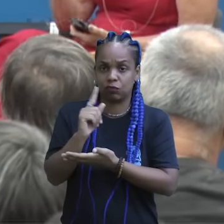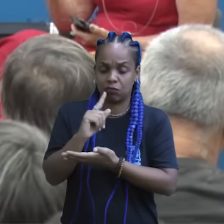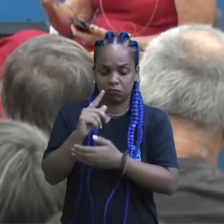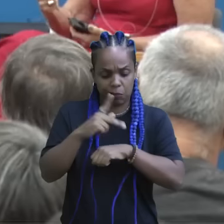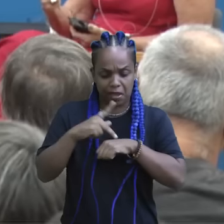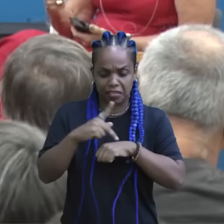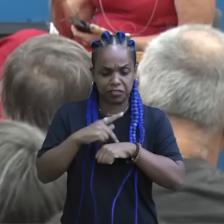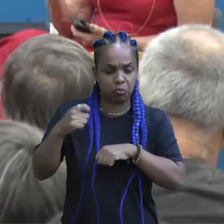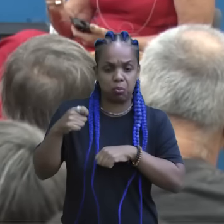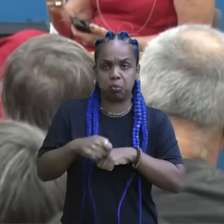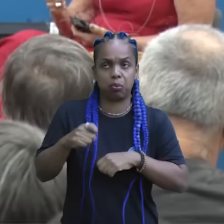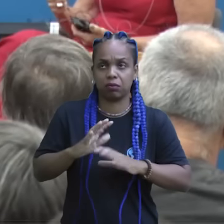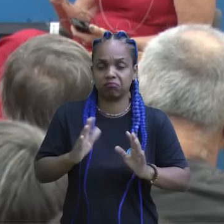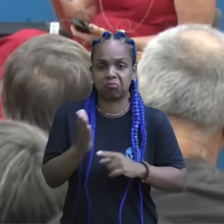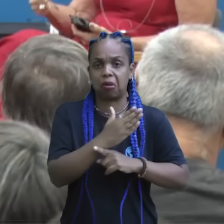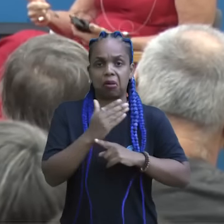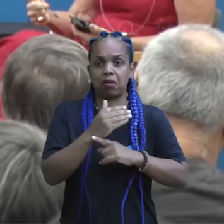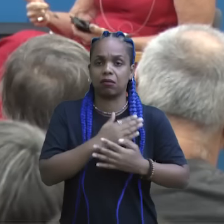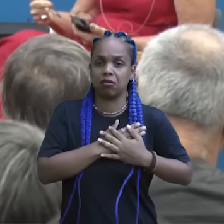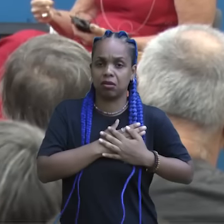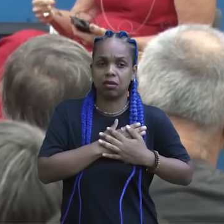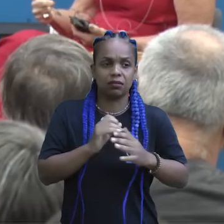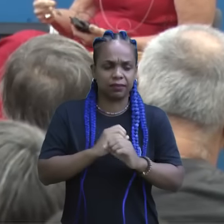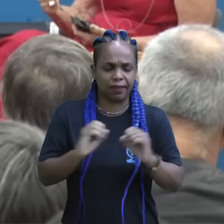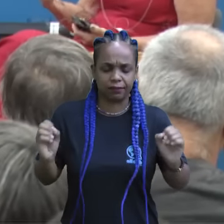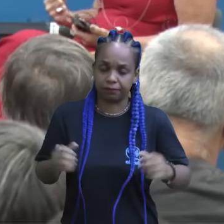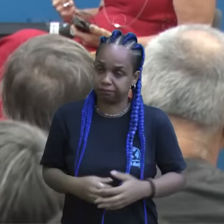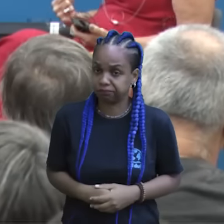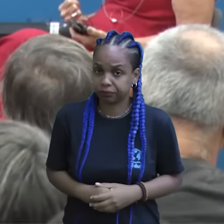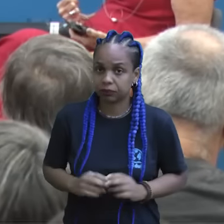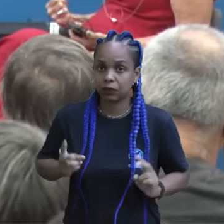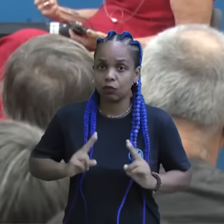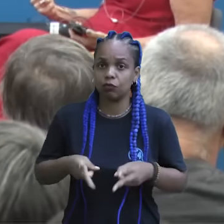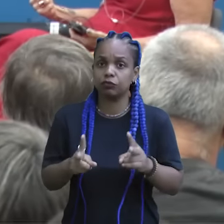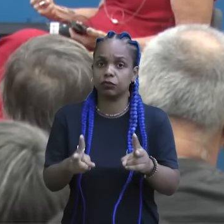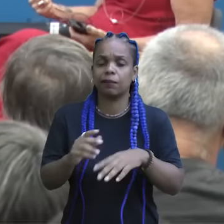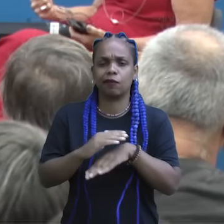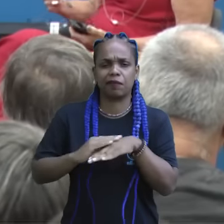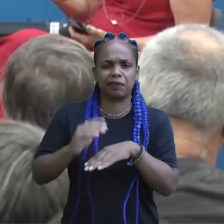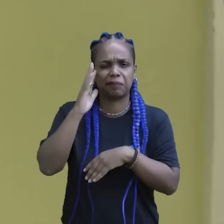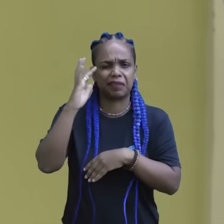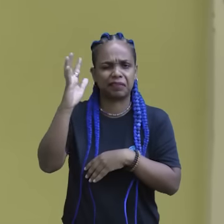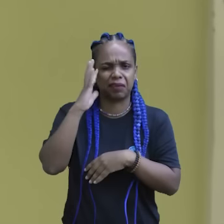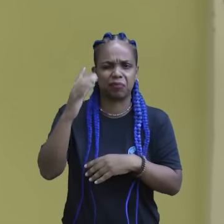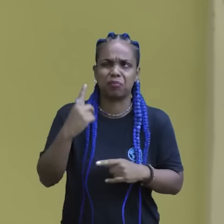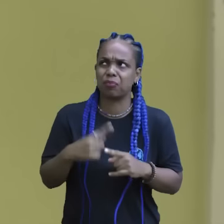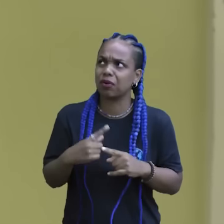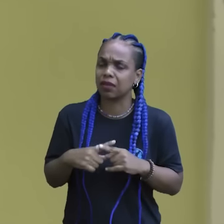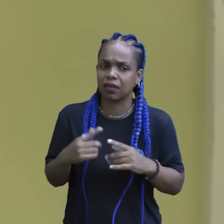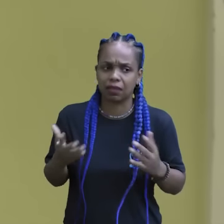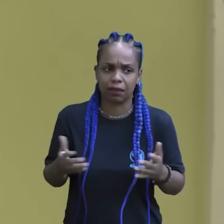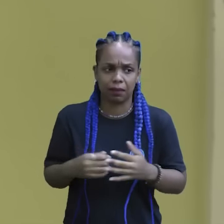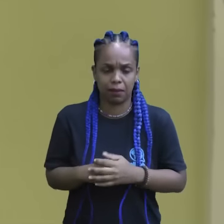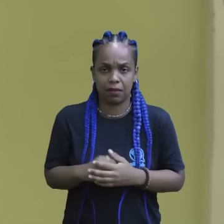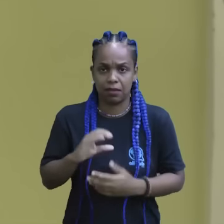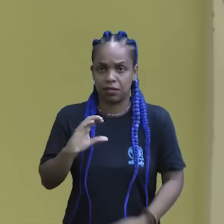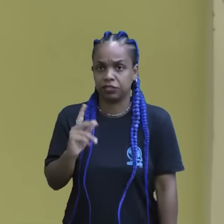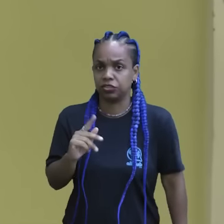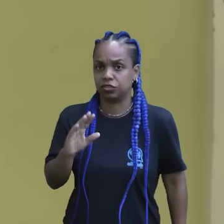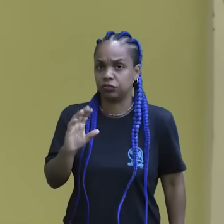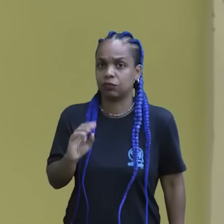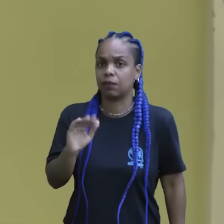por que o Chico Barbosa, porque não é só ele publicar, né, ele fazia pesquisa, a pesquisa foi